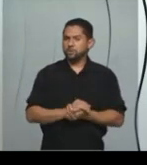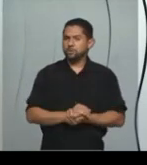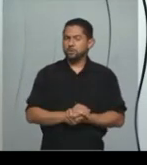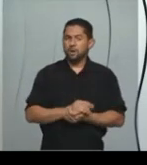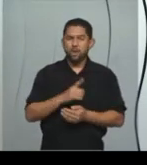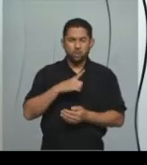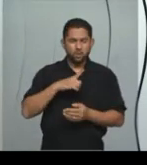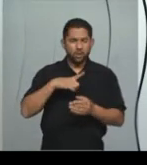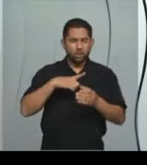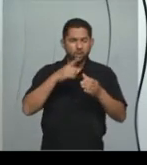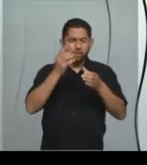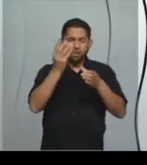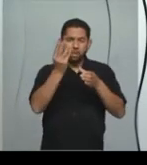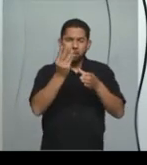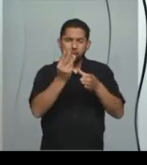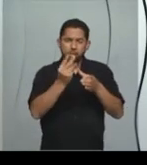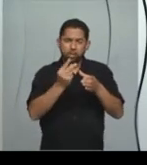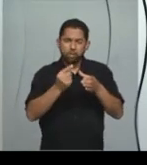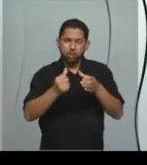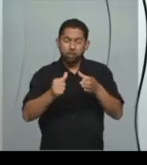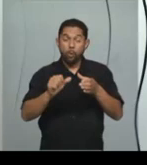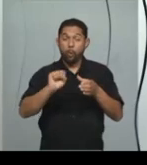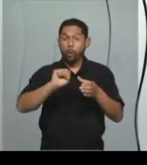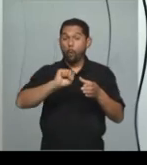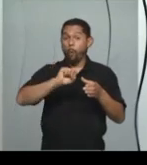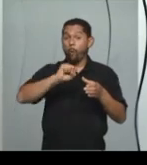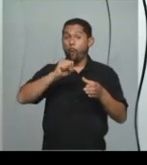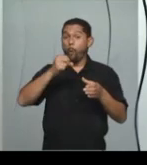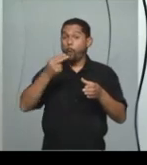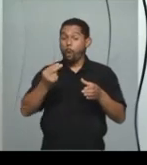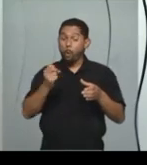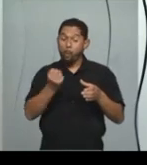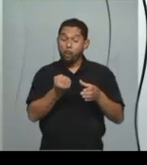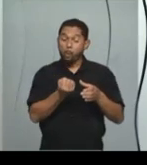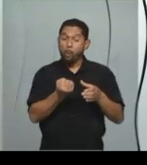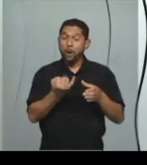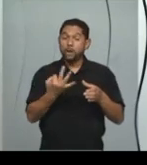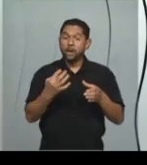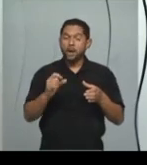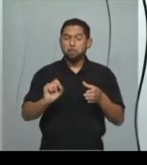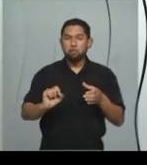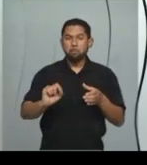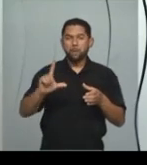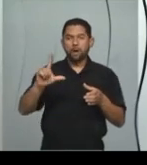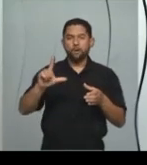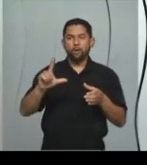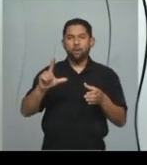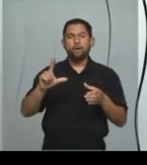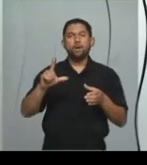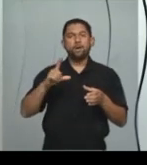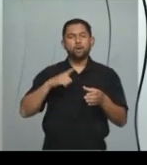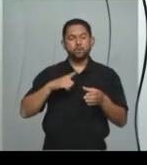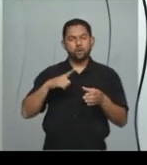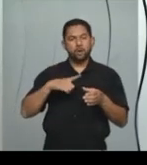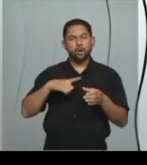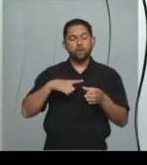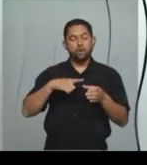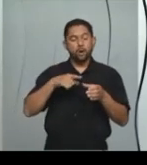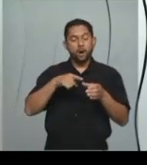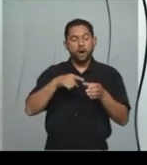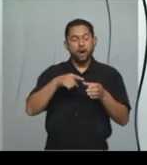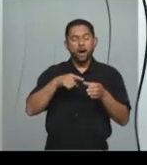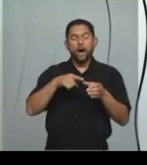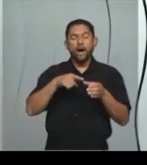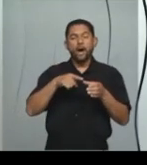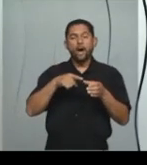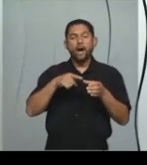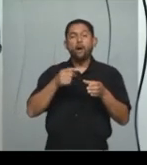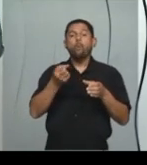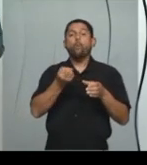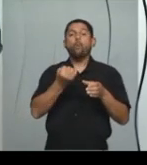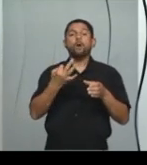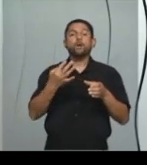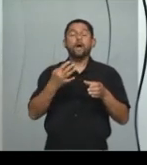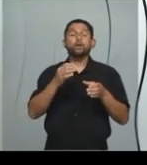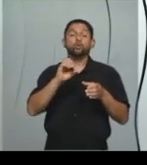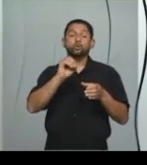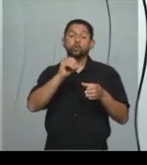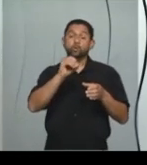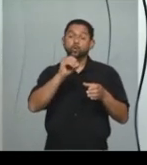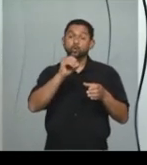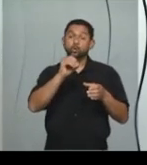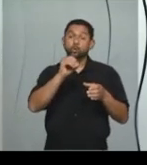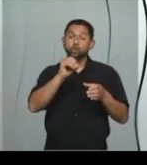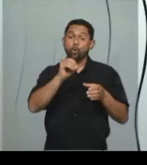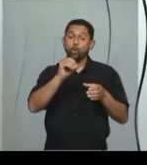aumento aqui do meu volume, porém eu não altero a quantidade do meu soluto. Se eu não